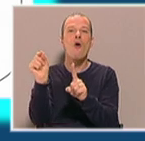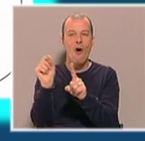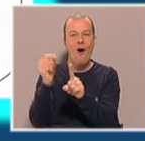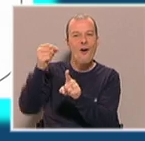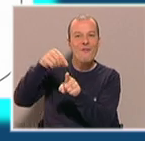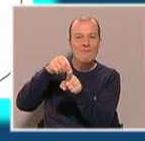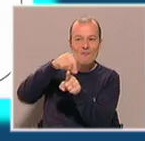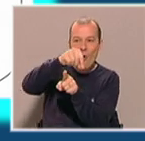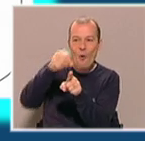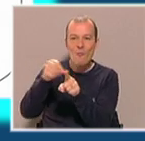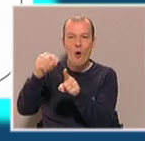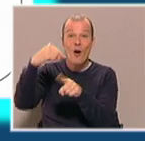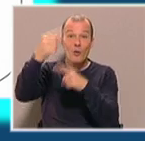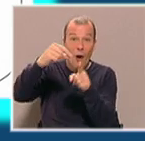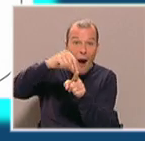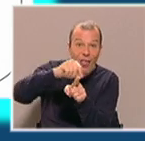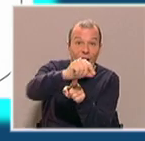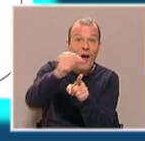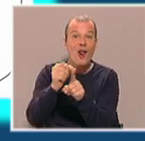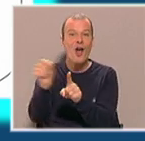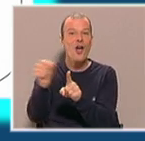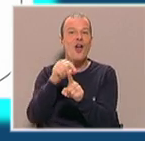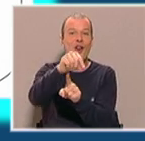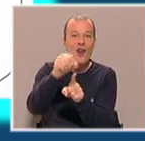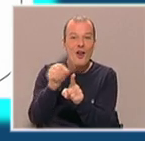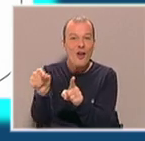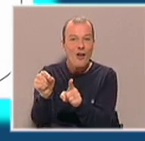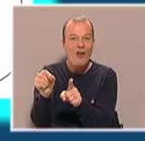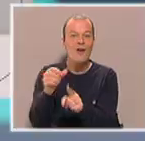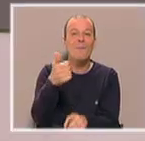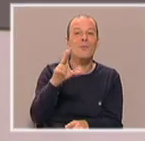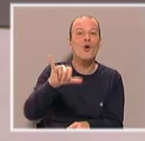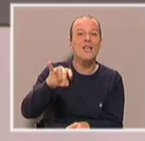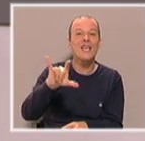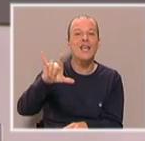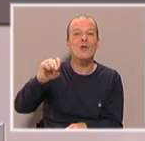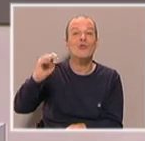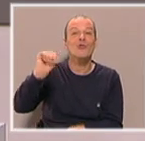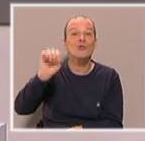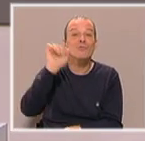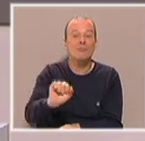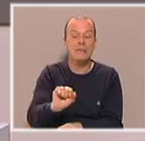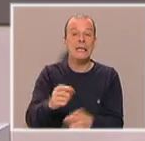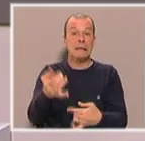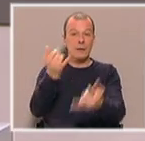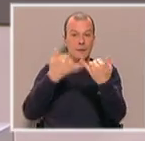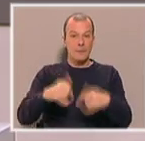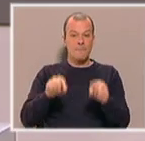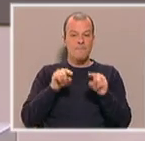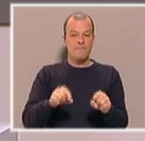ramifica ainda em vários ramos fininhos, também que são os bronquíolos. Os alvéolos pulmonares